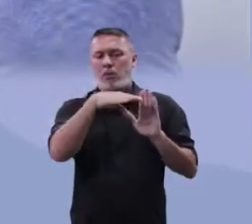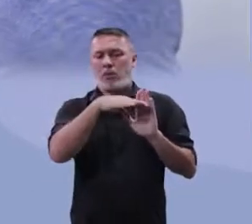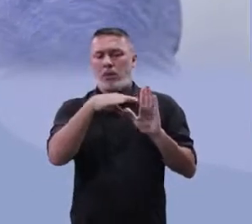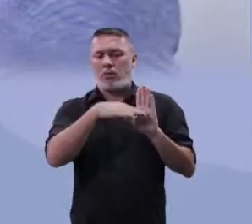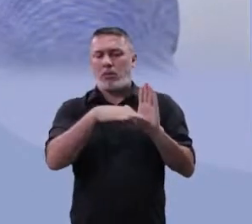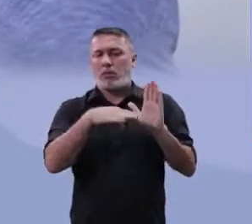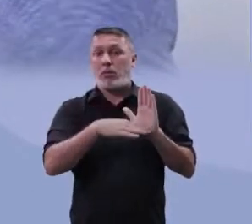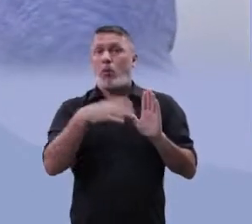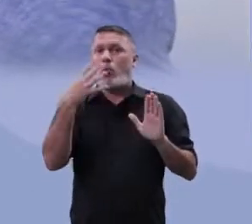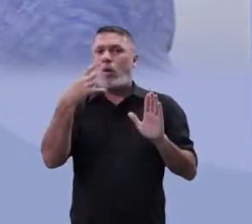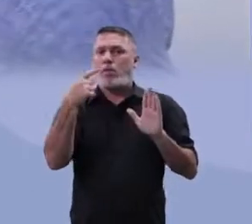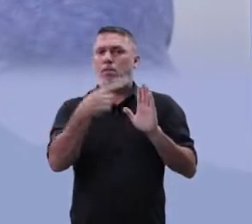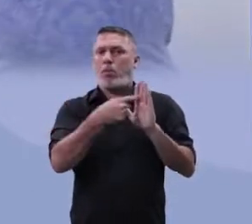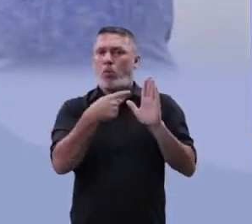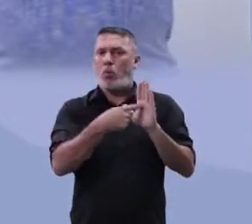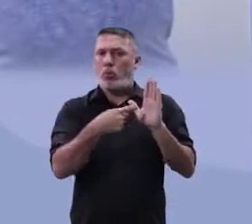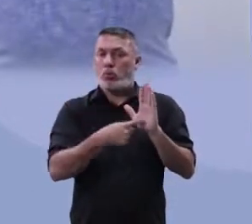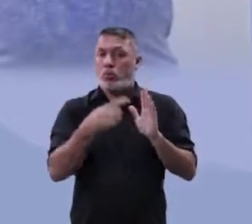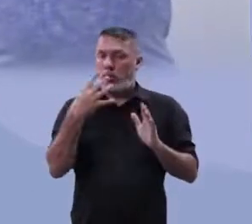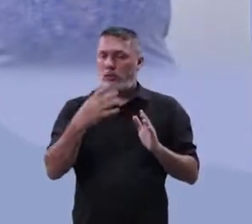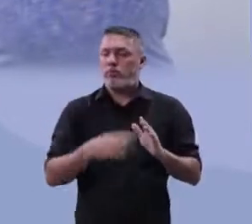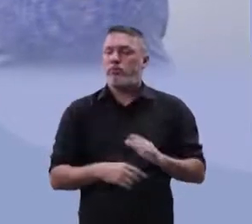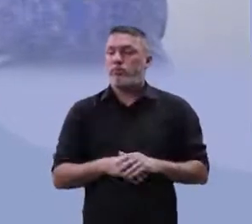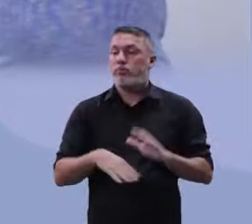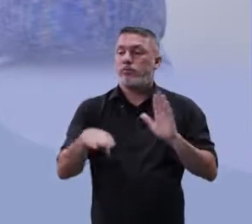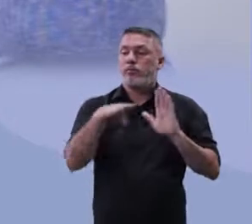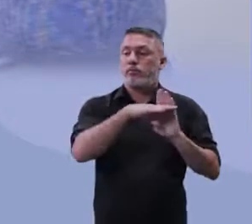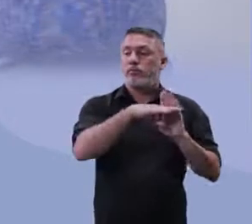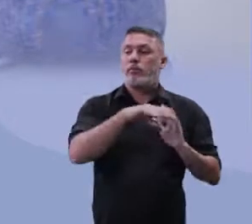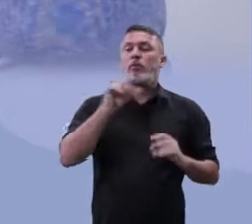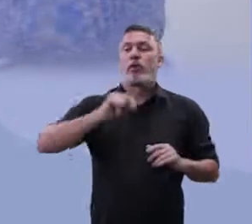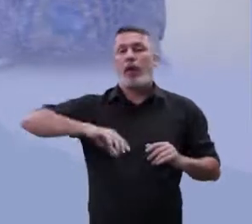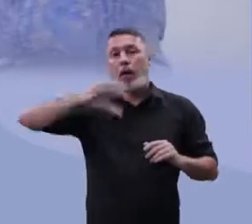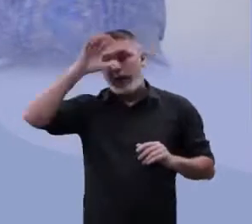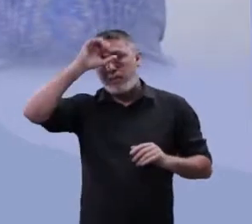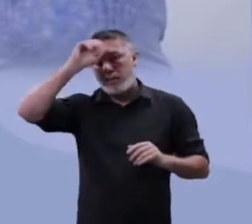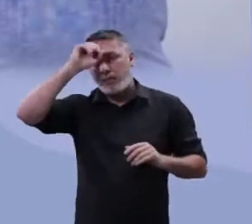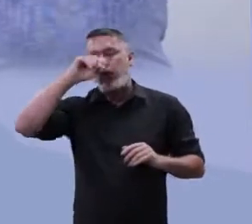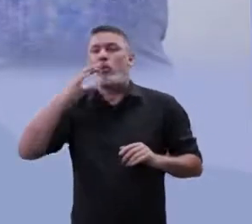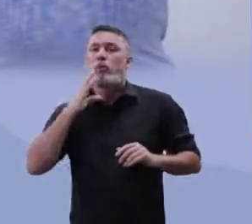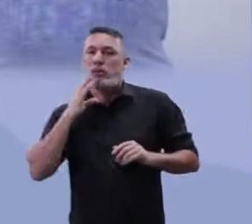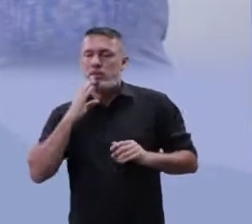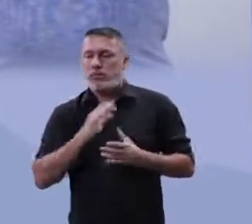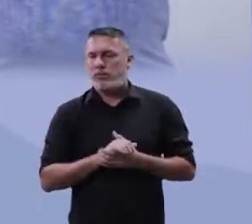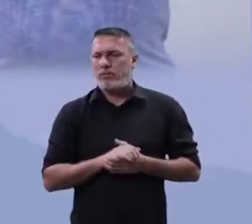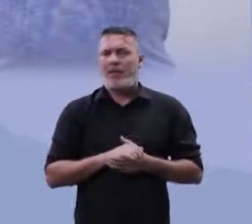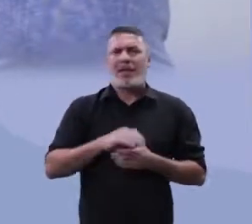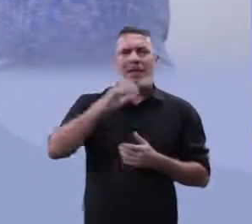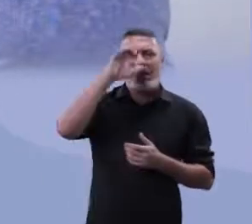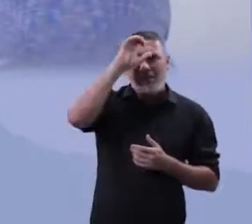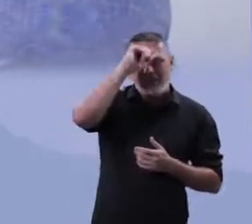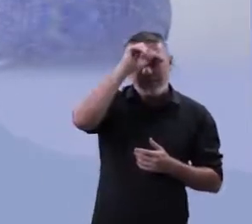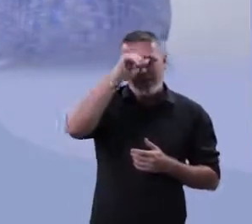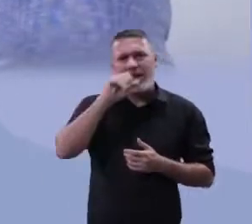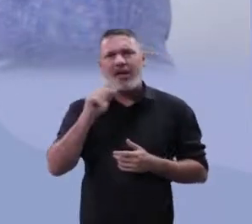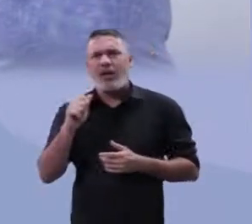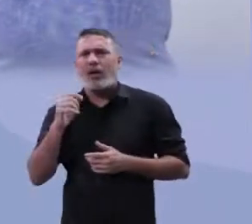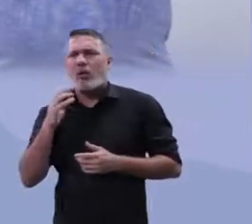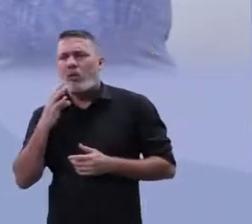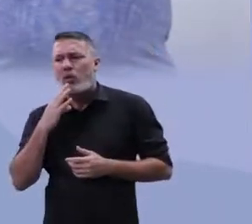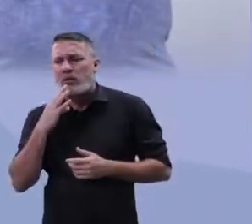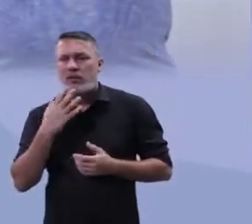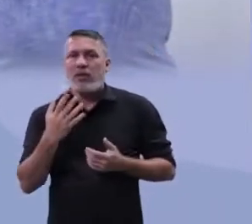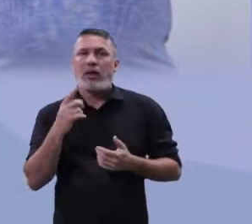as quais a educação deve se firmar. O primeiro pilar, aprender a conhecer. Aprender a conhecer bate